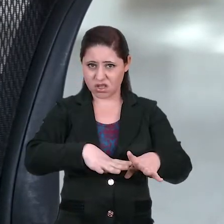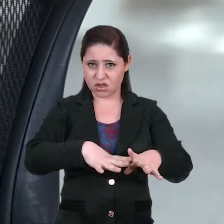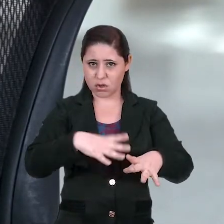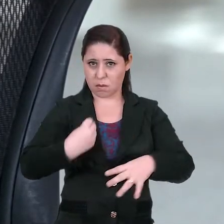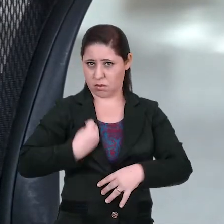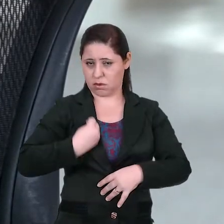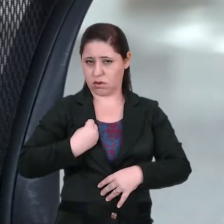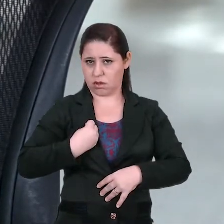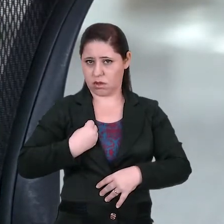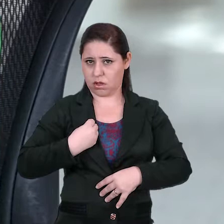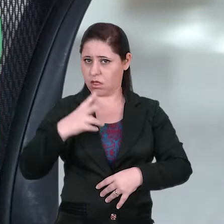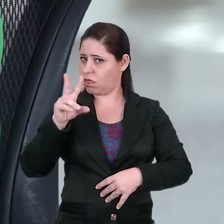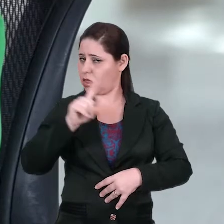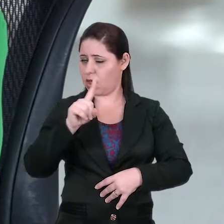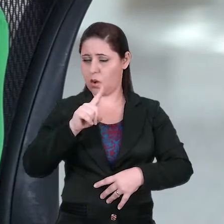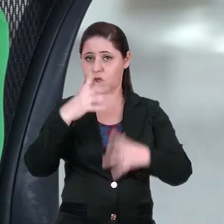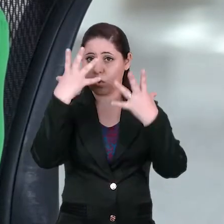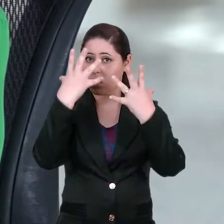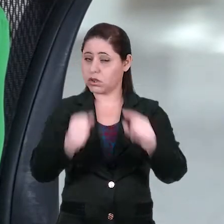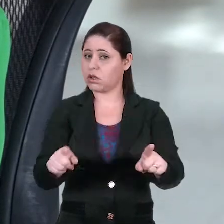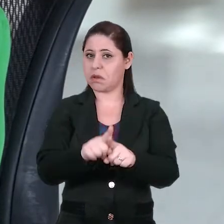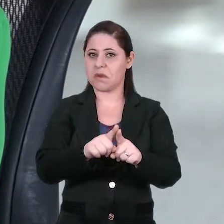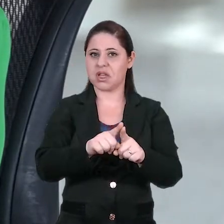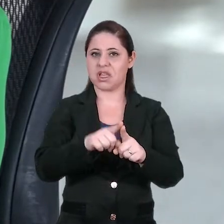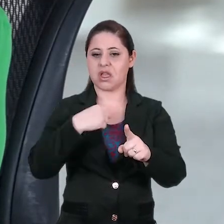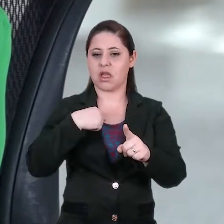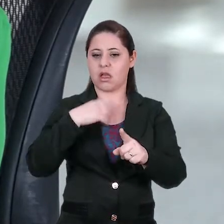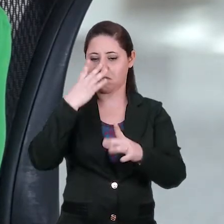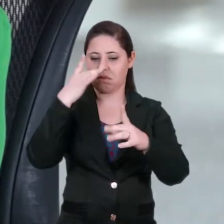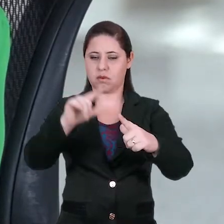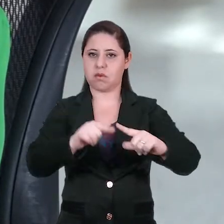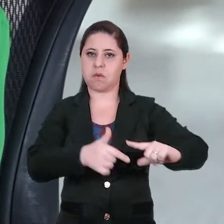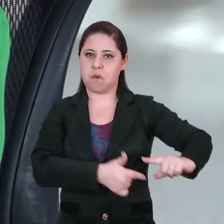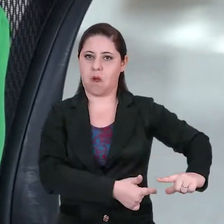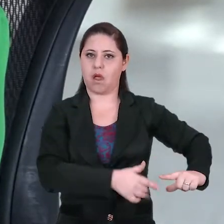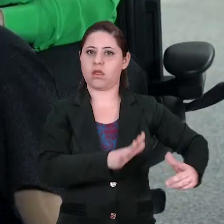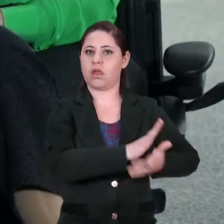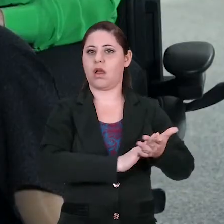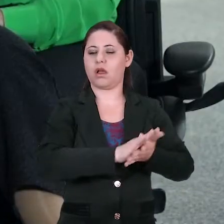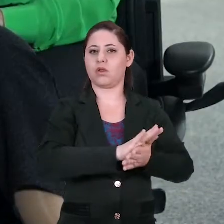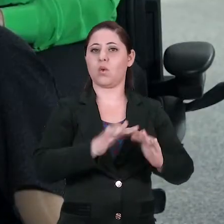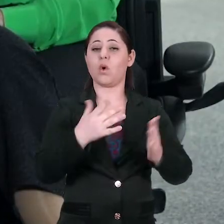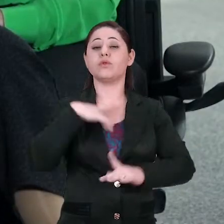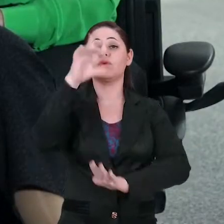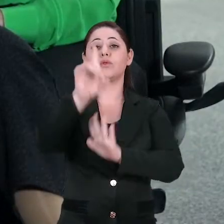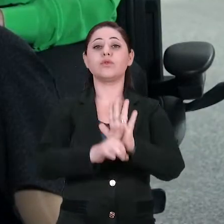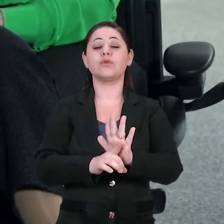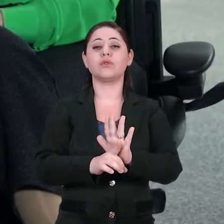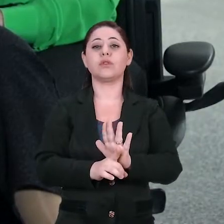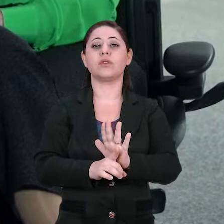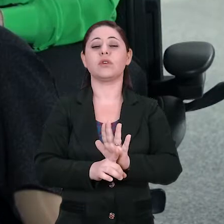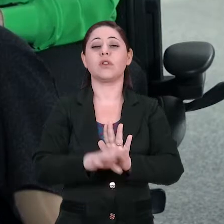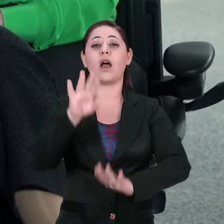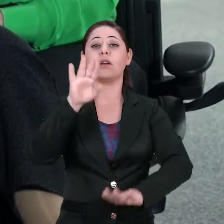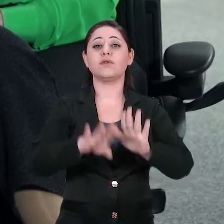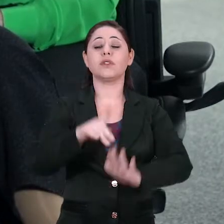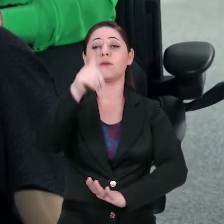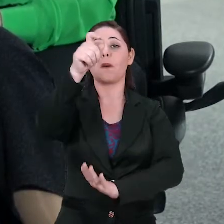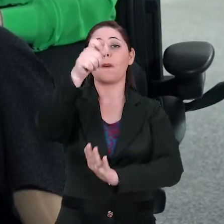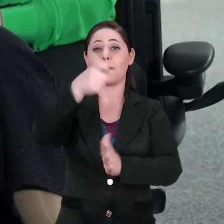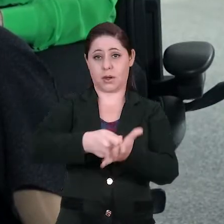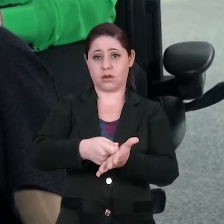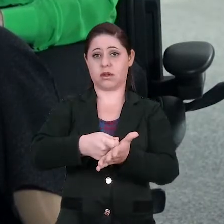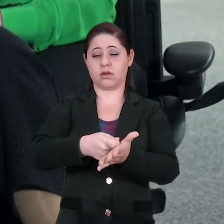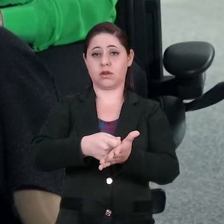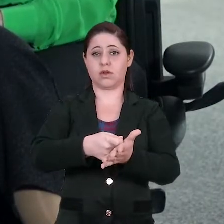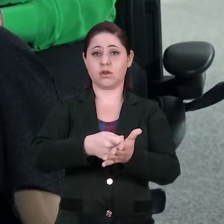não admito que eu seja colocada em segundo plano quando eu tenho o direito e, às